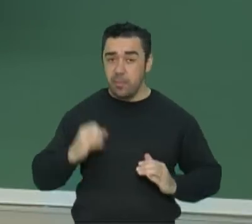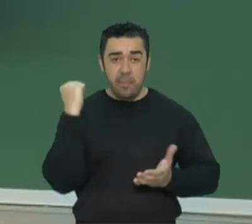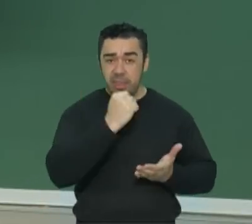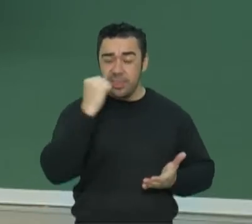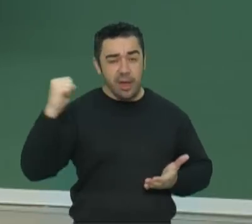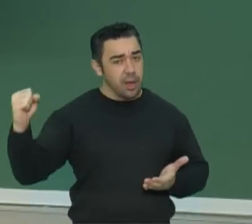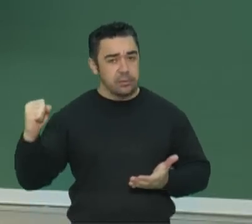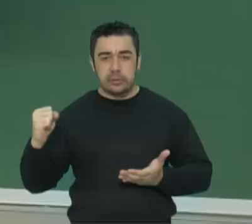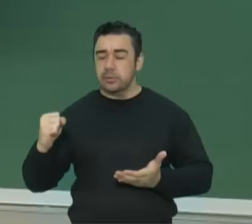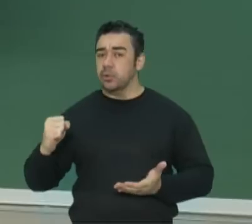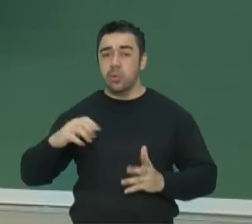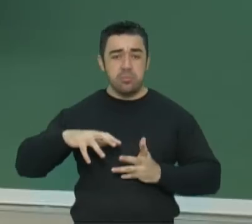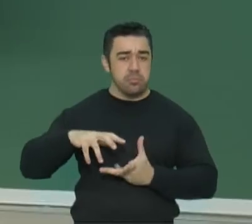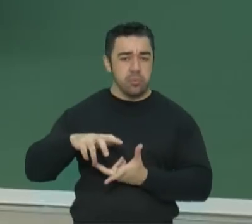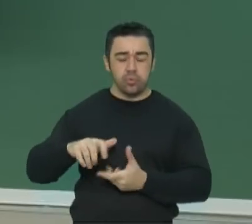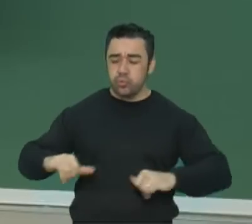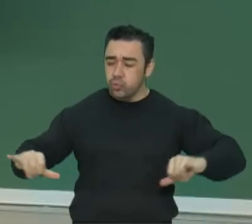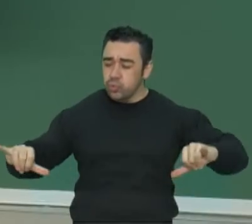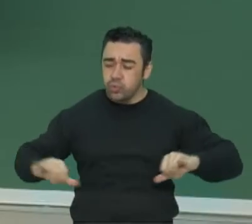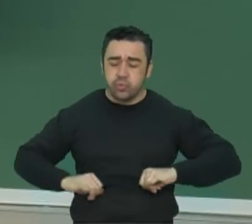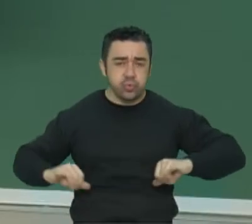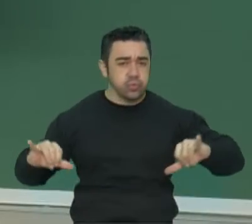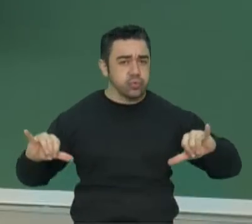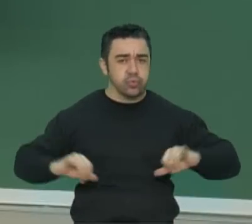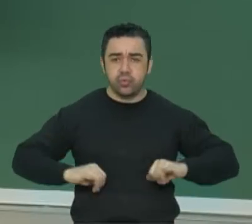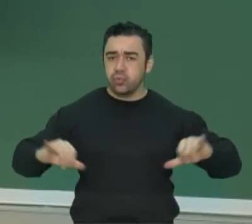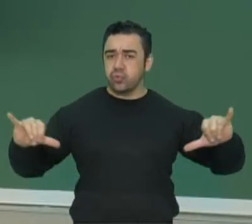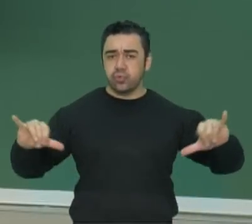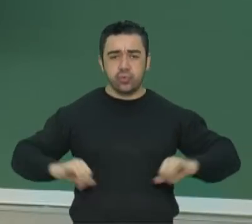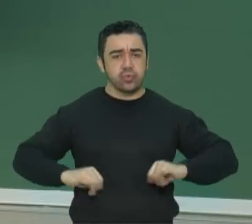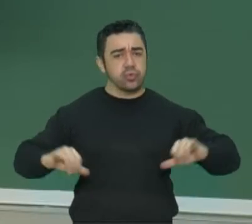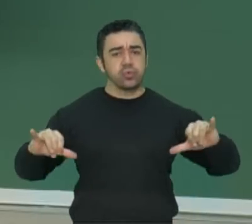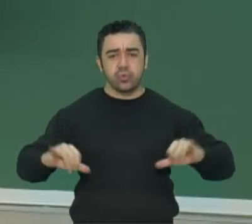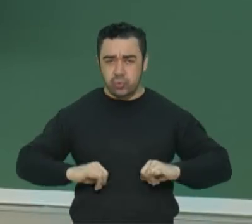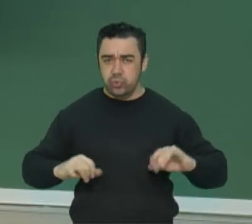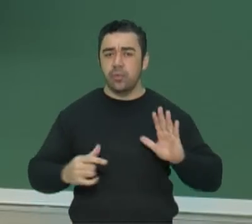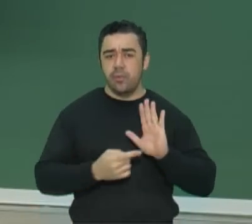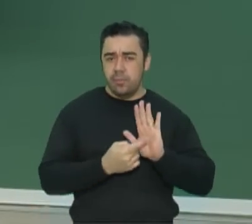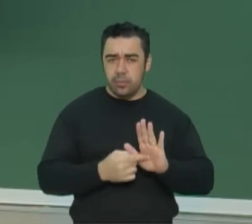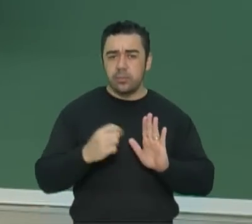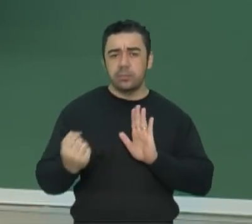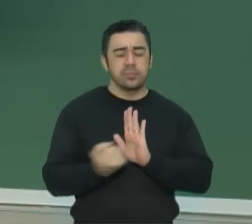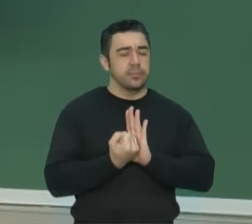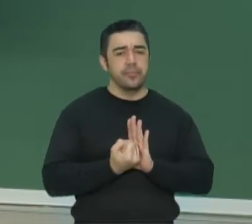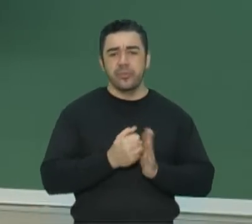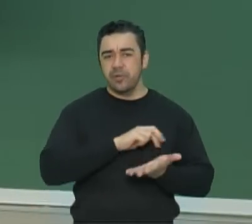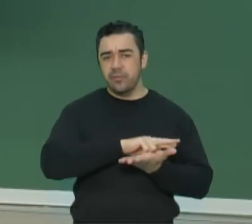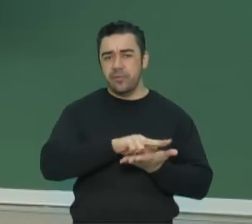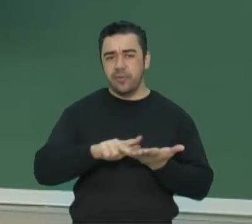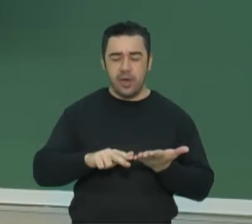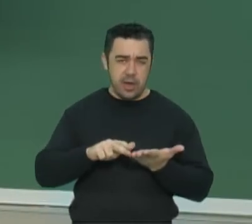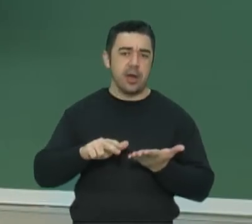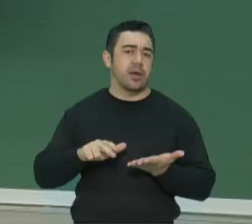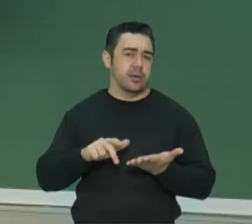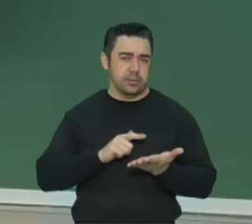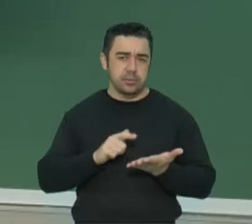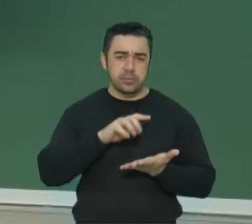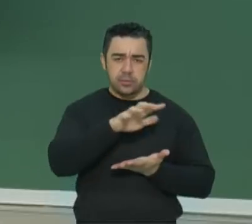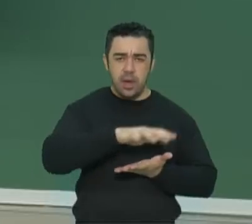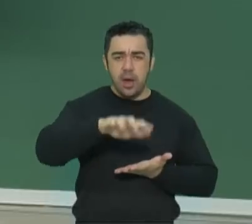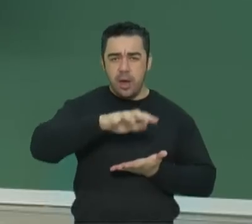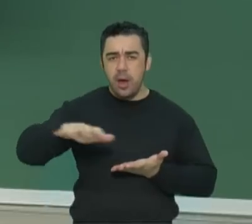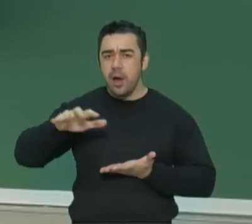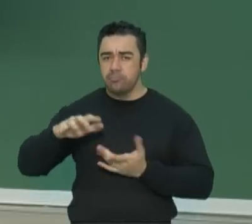Então, o mundo foi muito atingido por essa guerra em várias áreas com